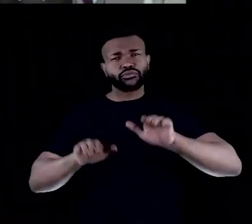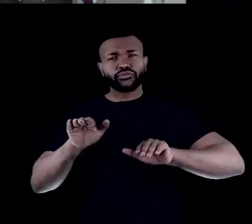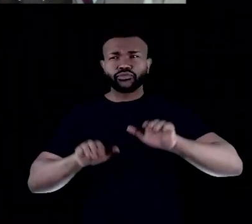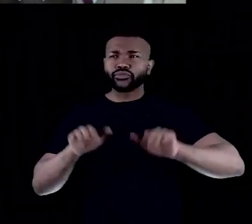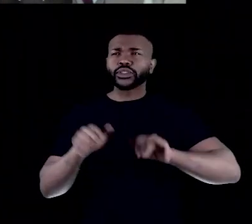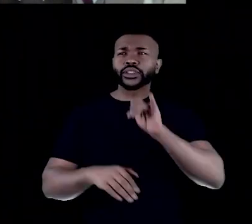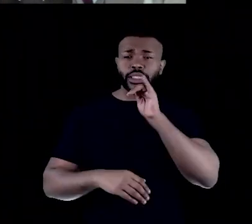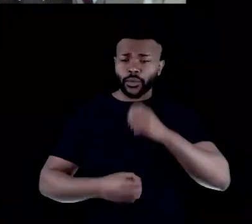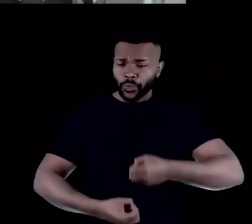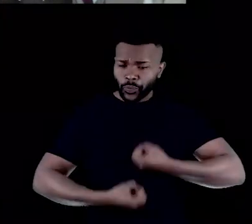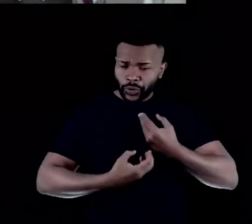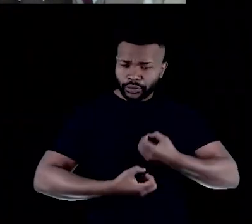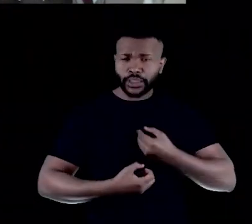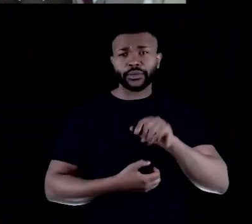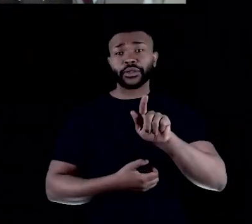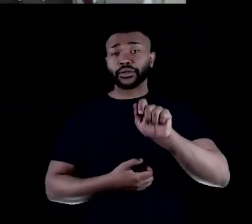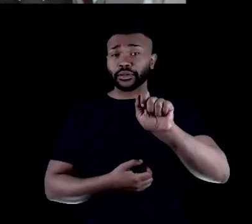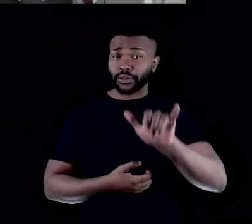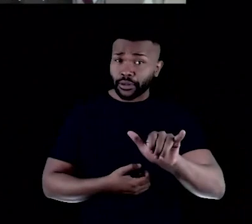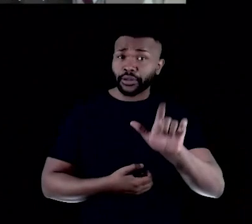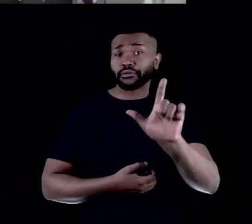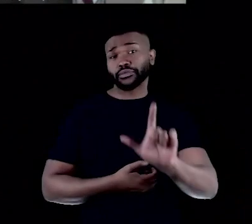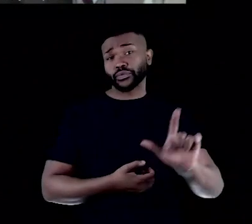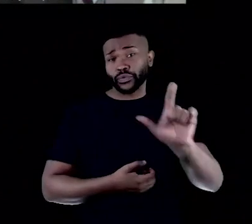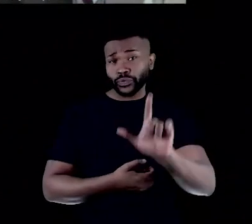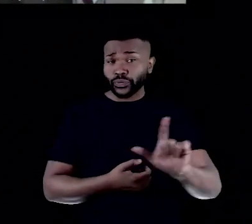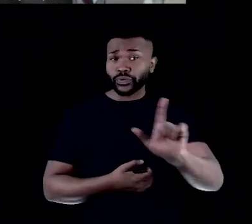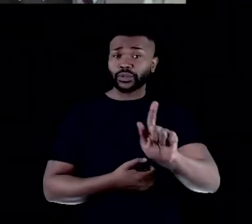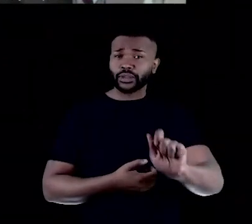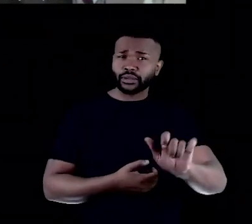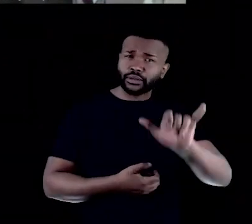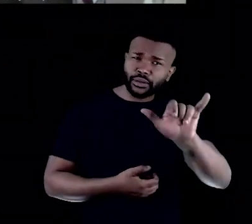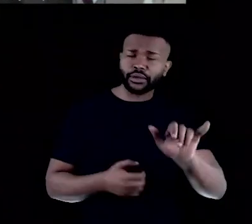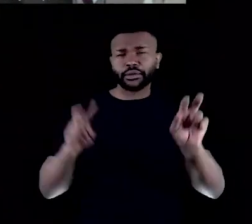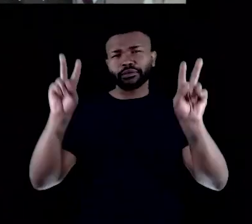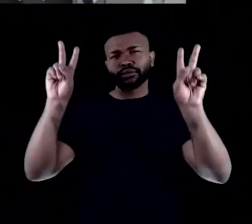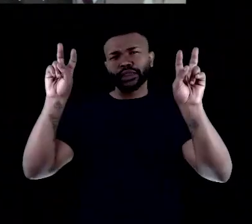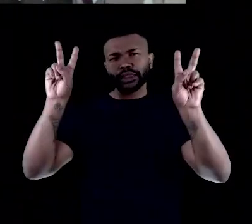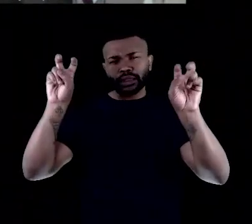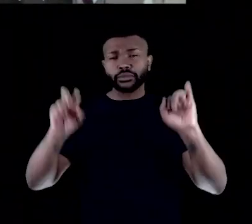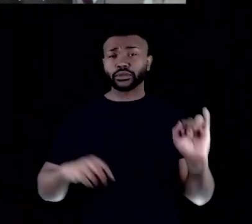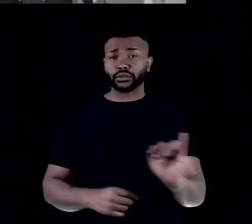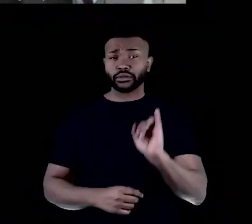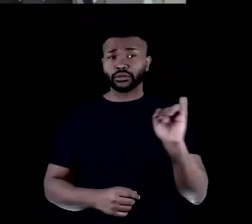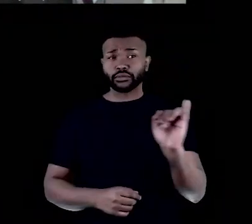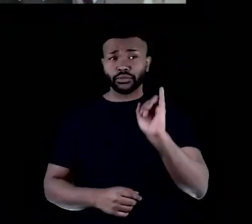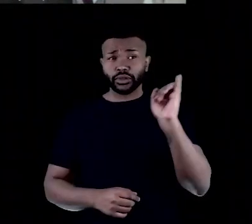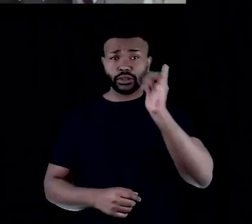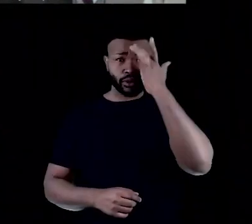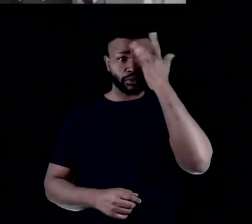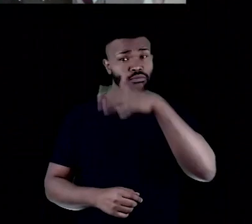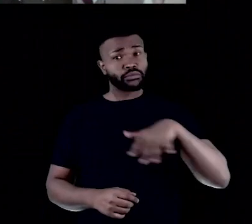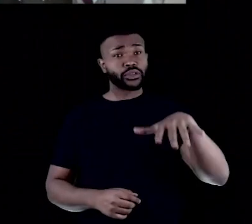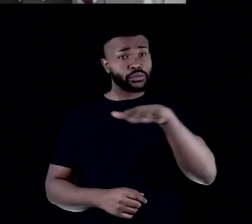muitas vezes numa poesia gay ou numa literatura gay, questões muito, muito fundamentais